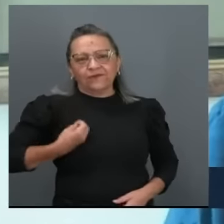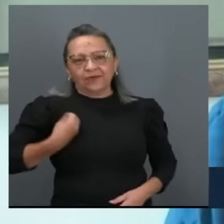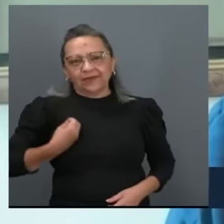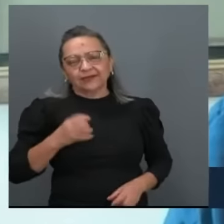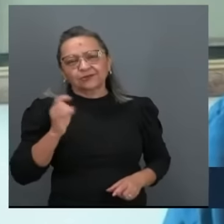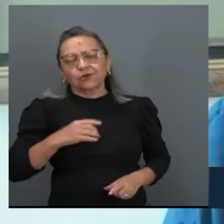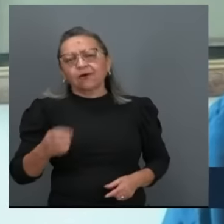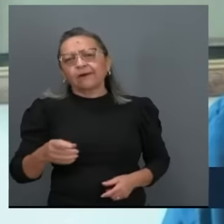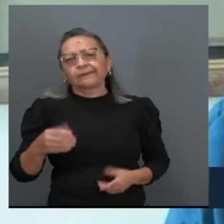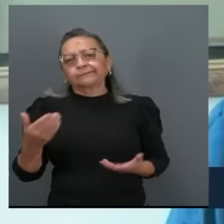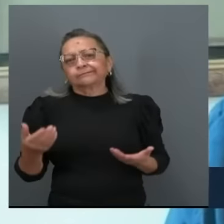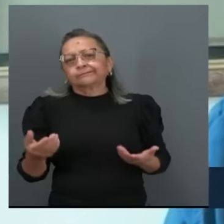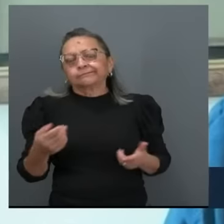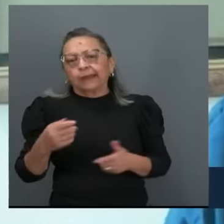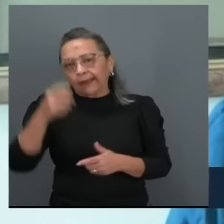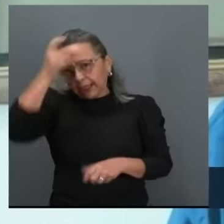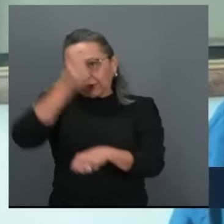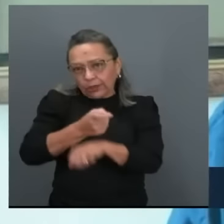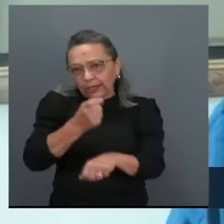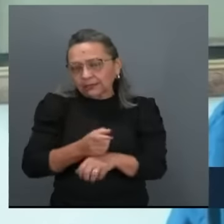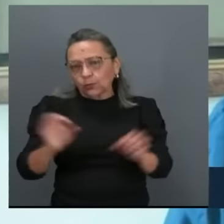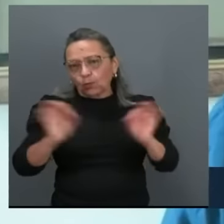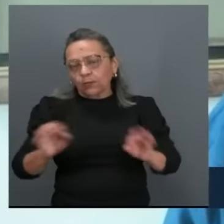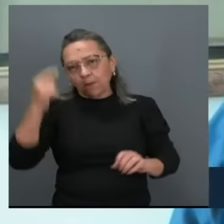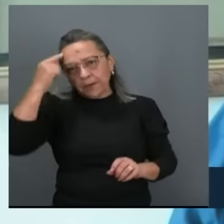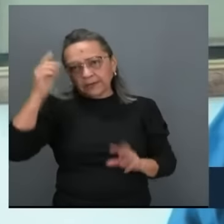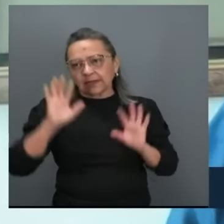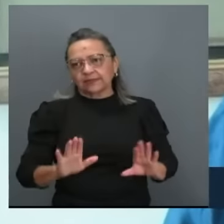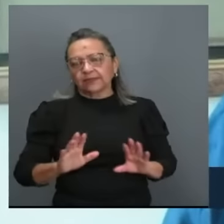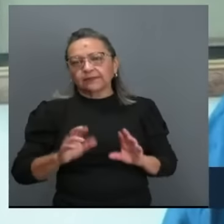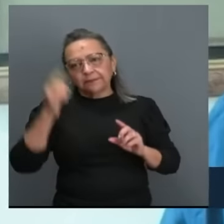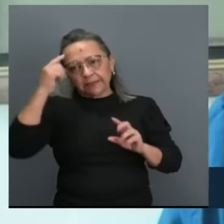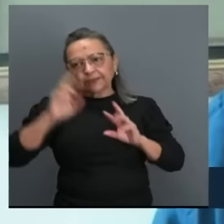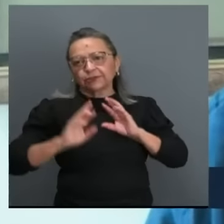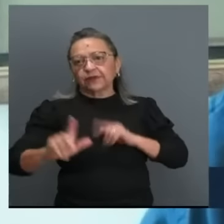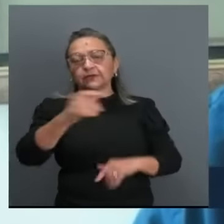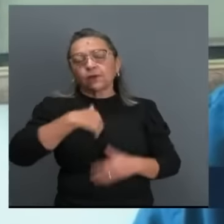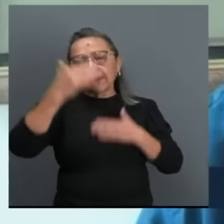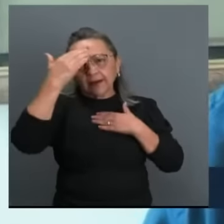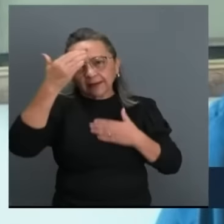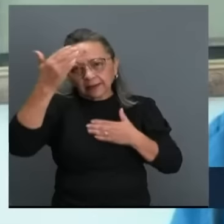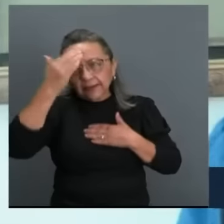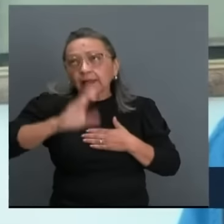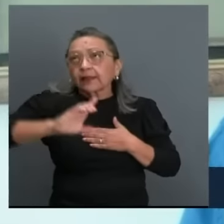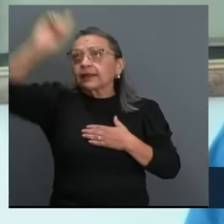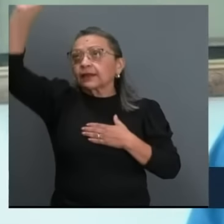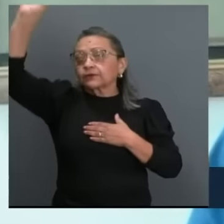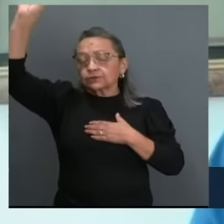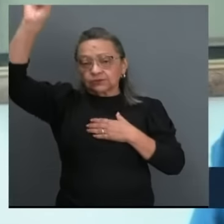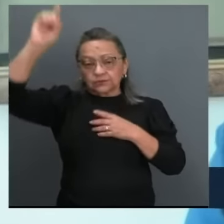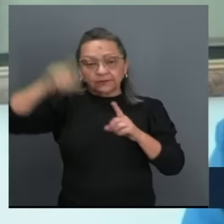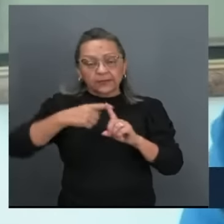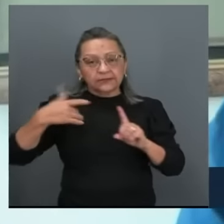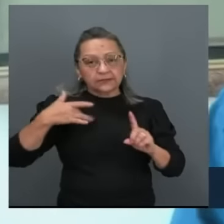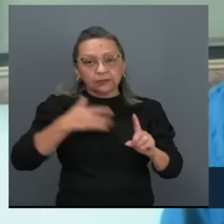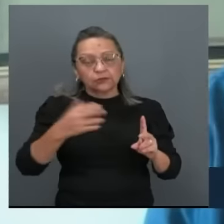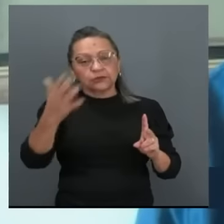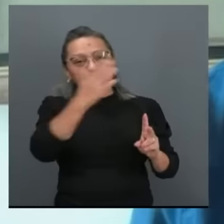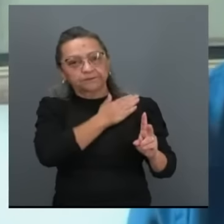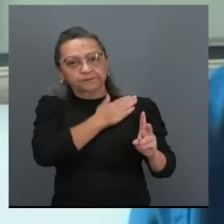débeis mentais, ignorantes, que não pensam assim. Agradecidíssimo, Deus e saúde, pátria